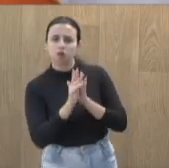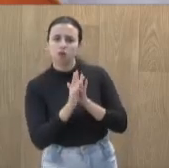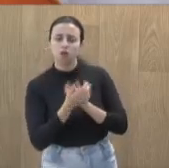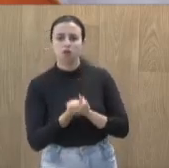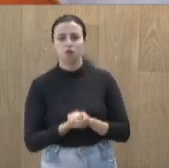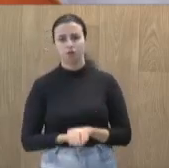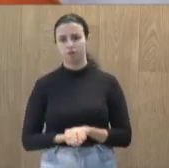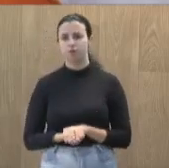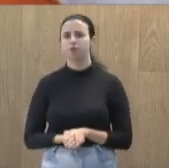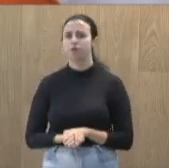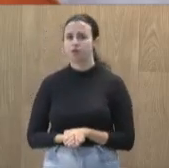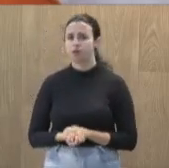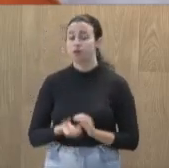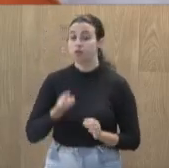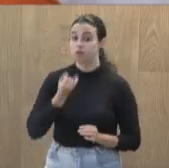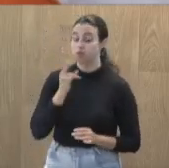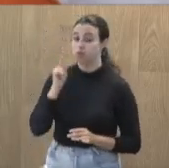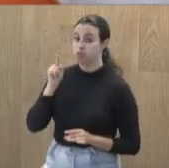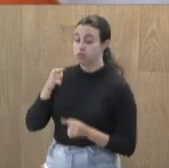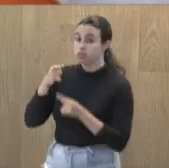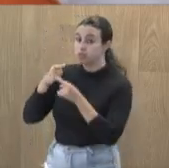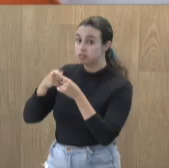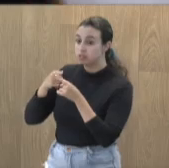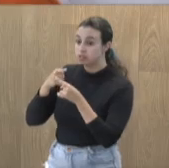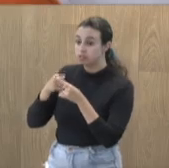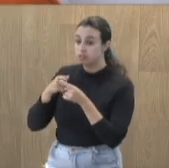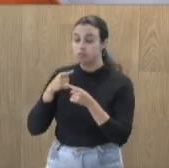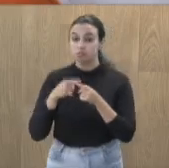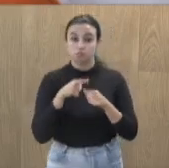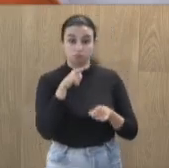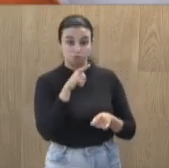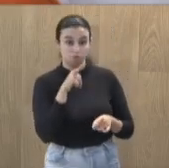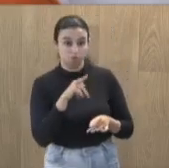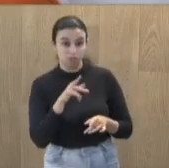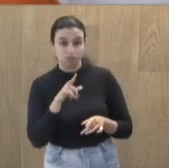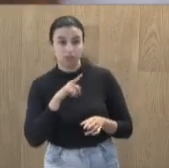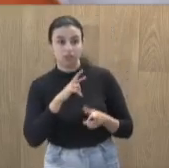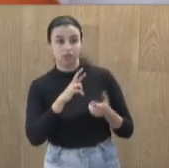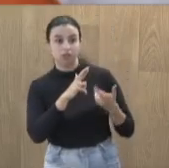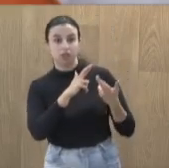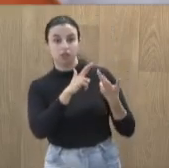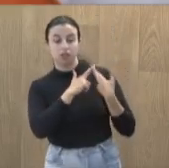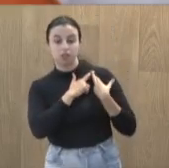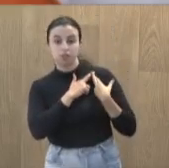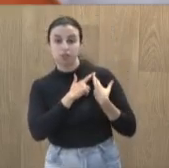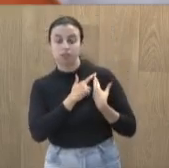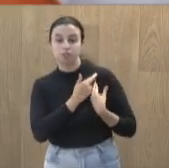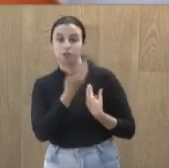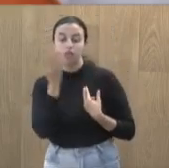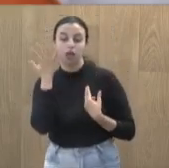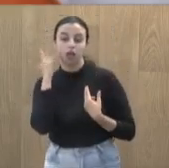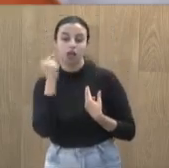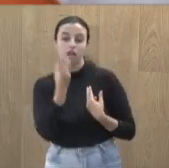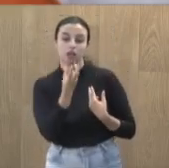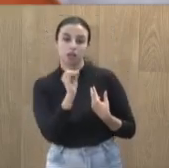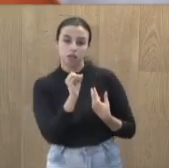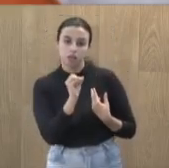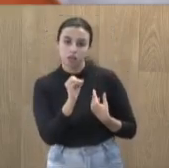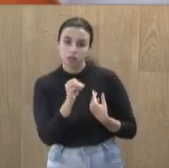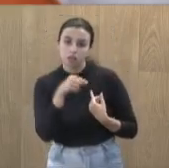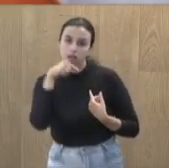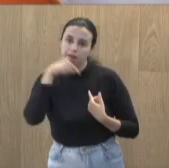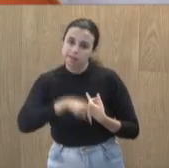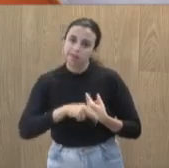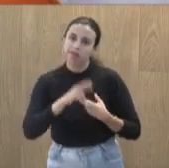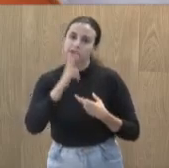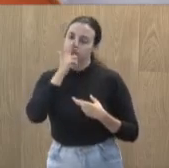Estou falando isso para o senhor, porque o senhor tem a responsabilidade de 30 dias. E aqui o jogo é leal.